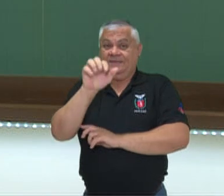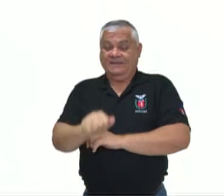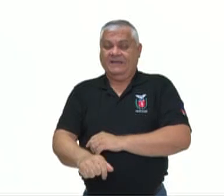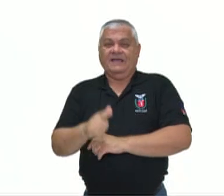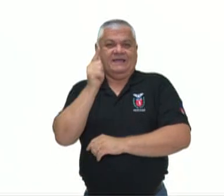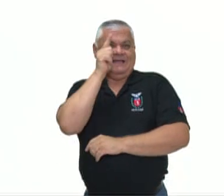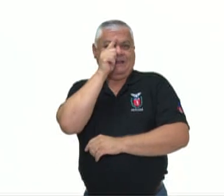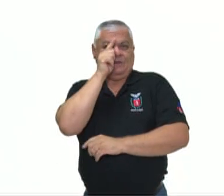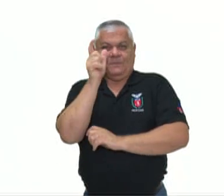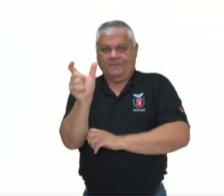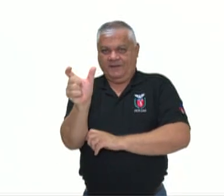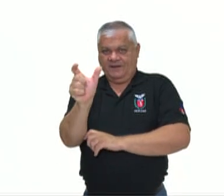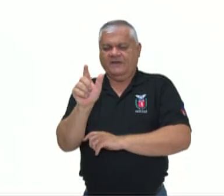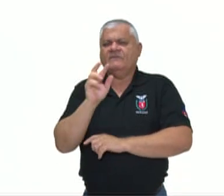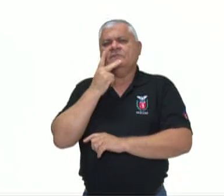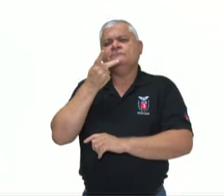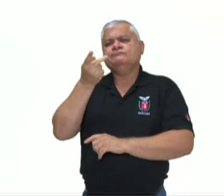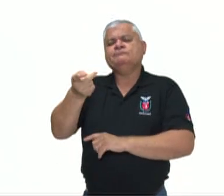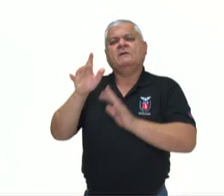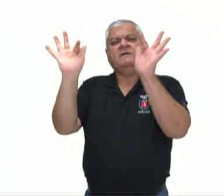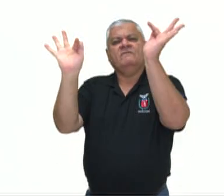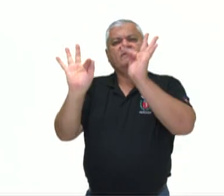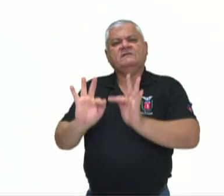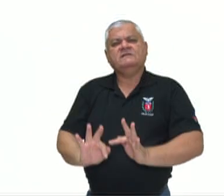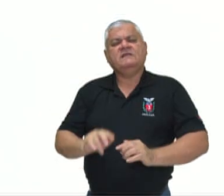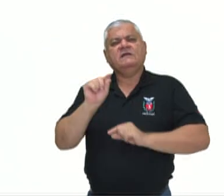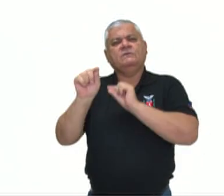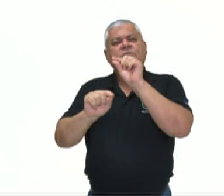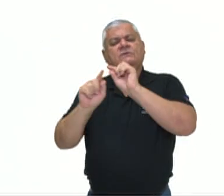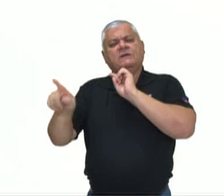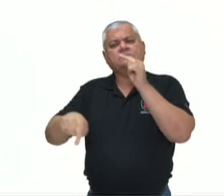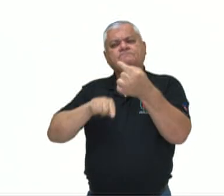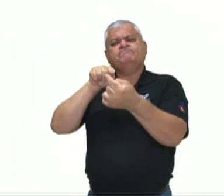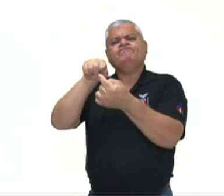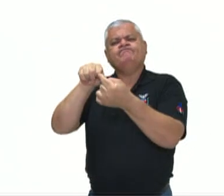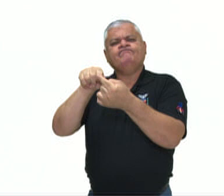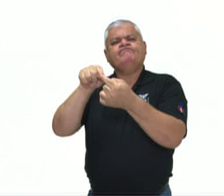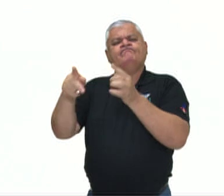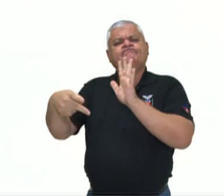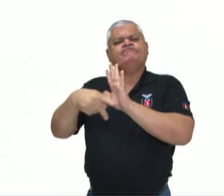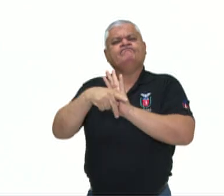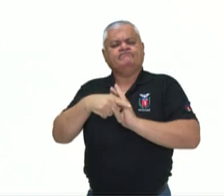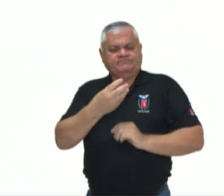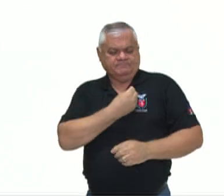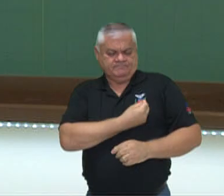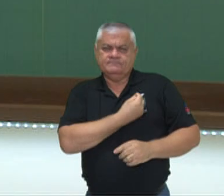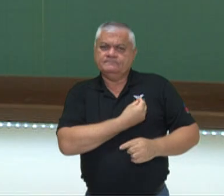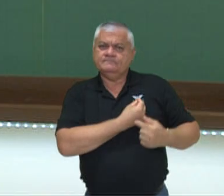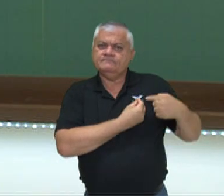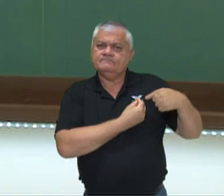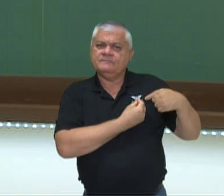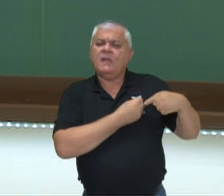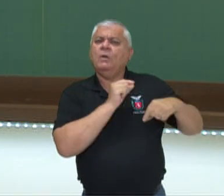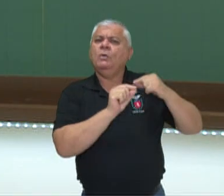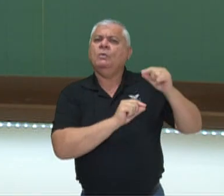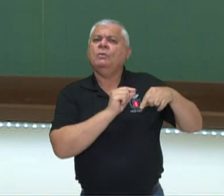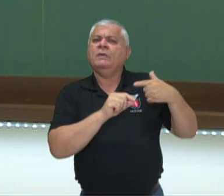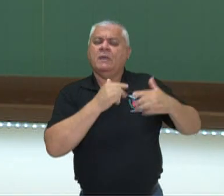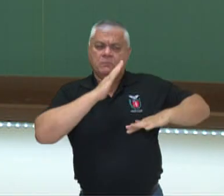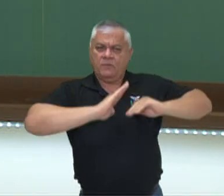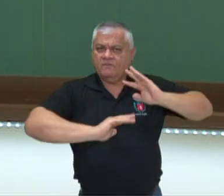que a felicidade é aquilo que nos dá um sentido, um propósito na vida. Para além da